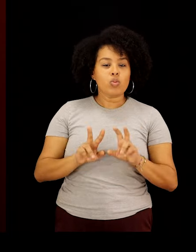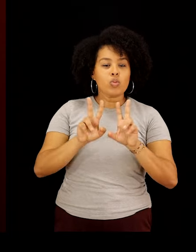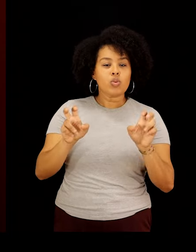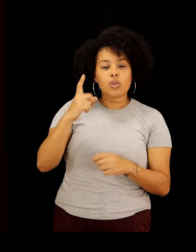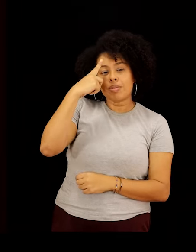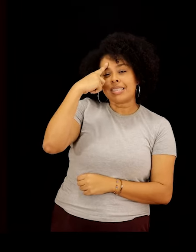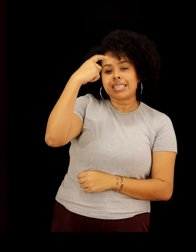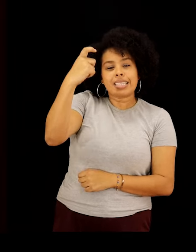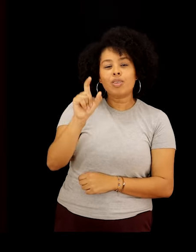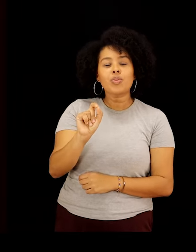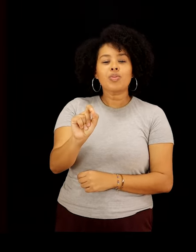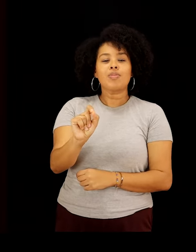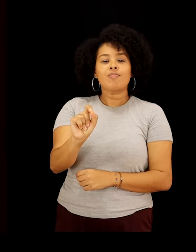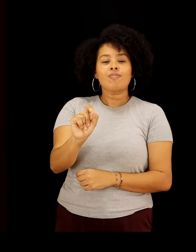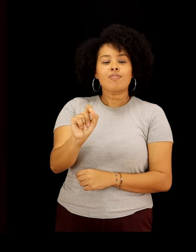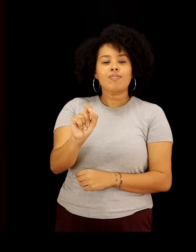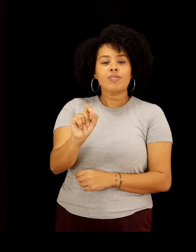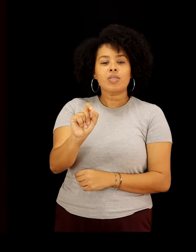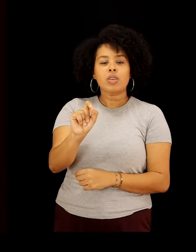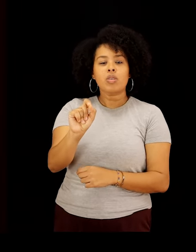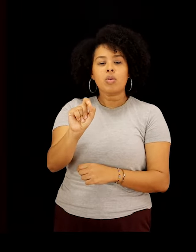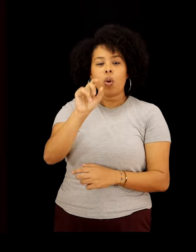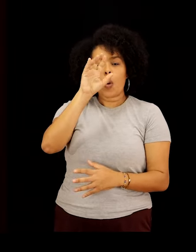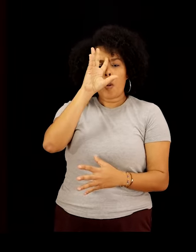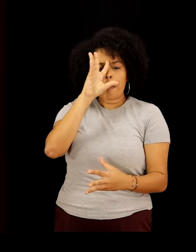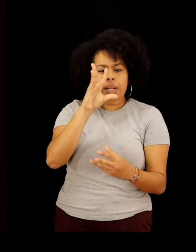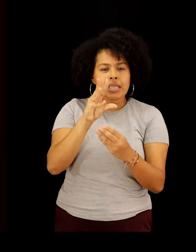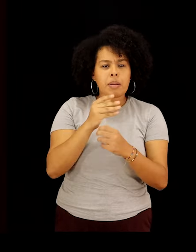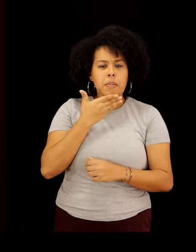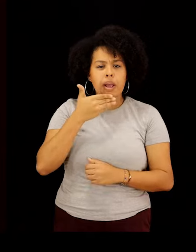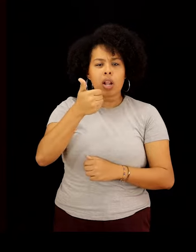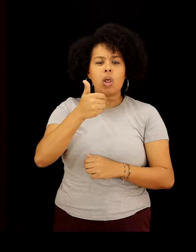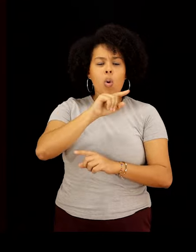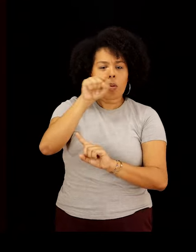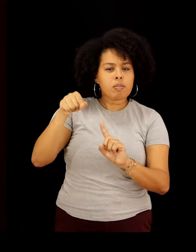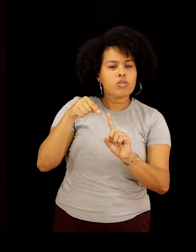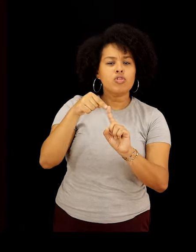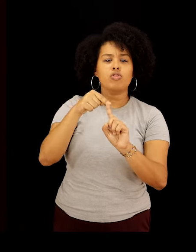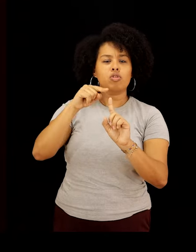essa ideia sempre de entender por um bem maior as coisas. Tem